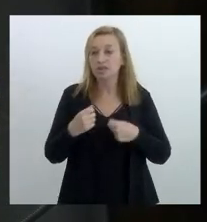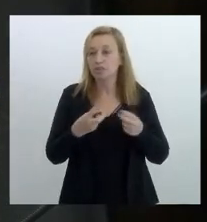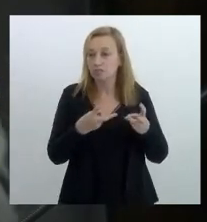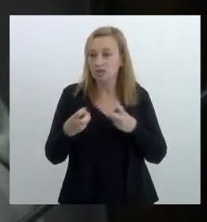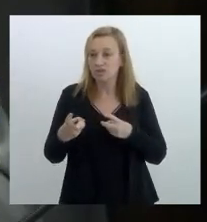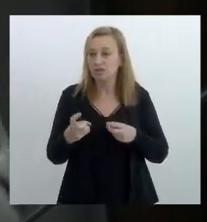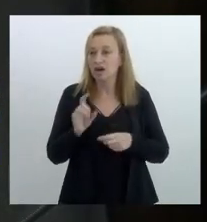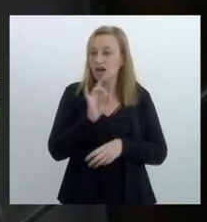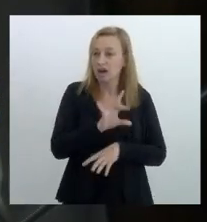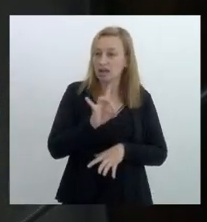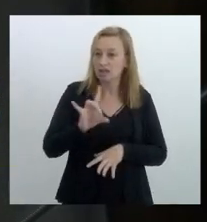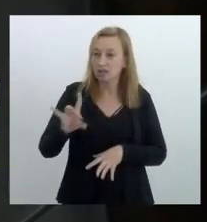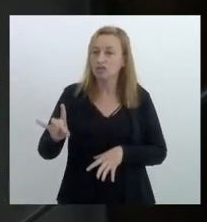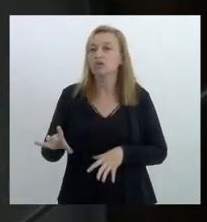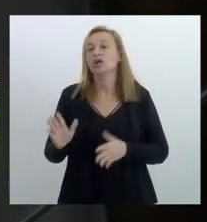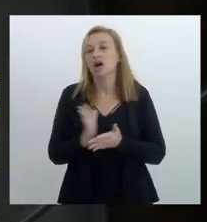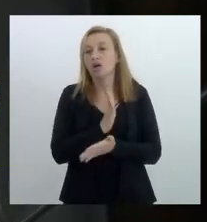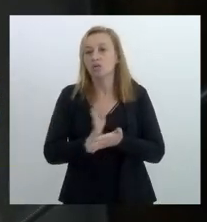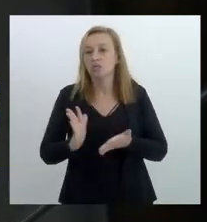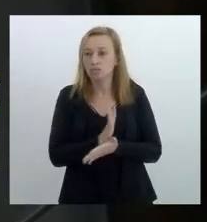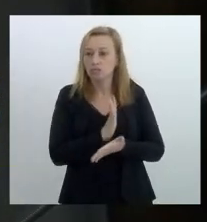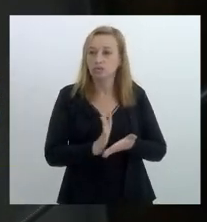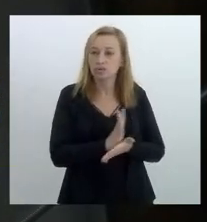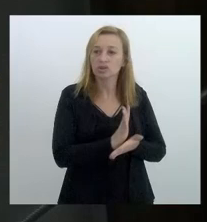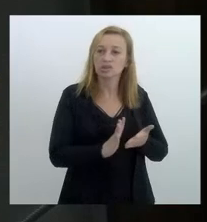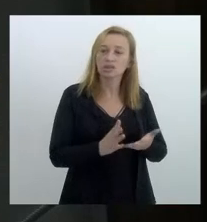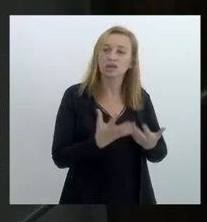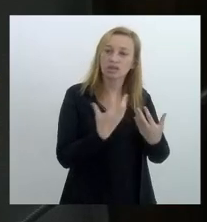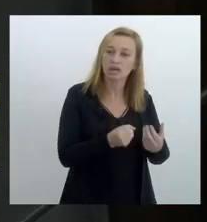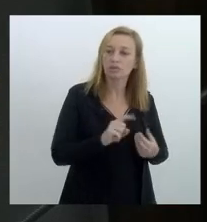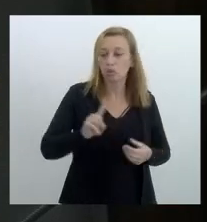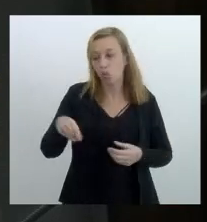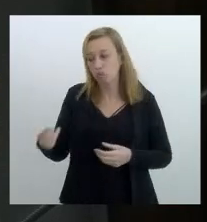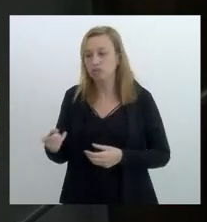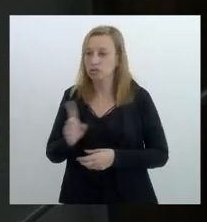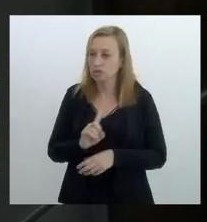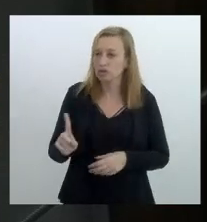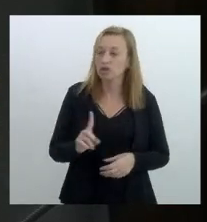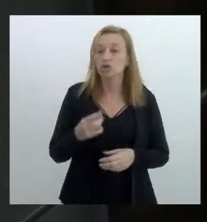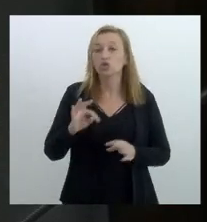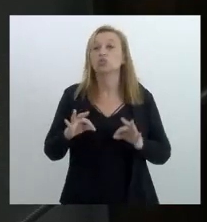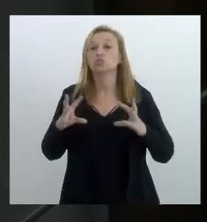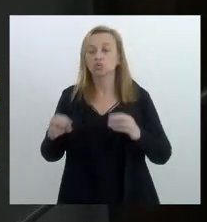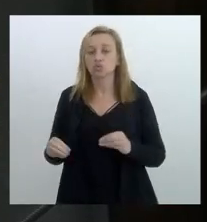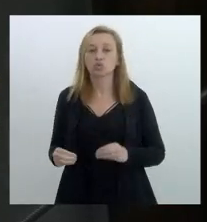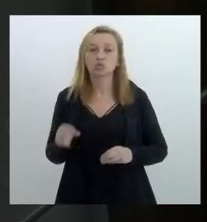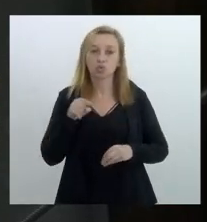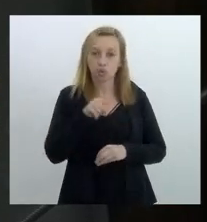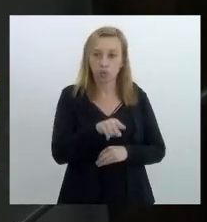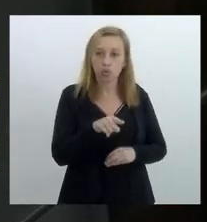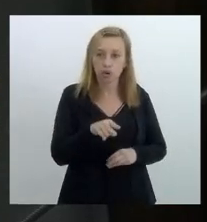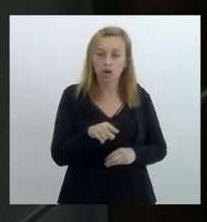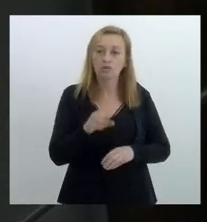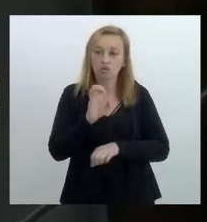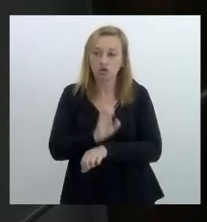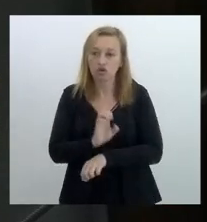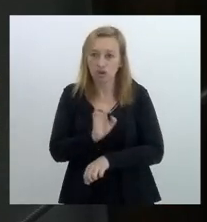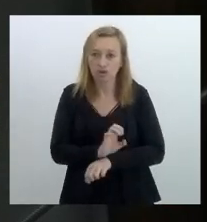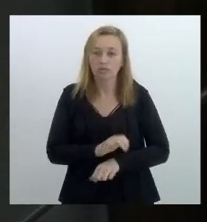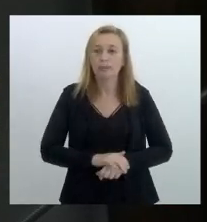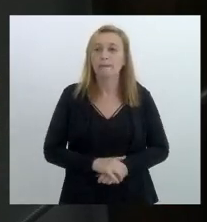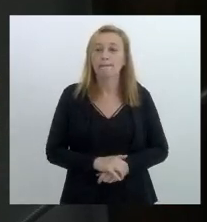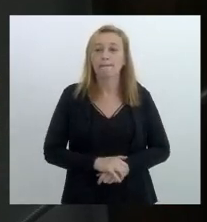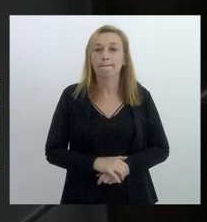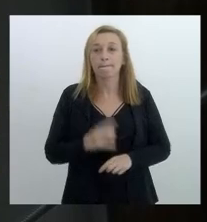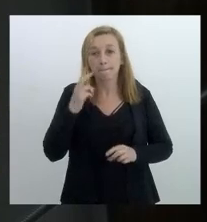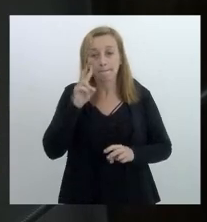a um, porque algumas se beneficiam e outras não fazem adesão. Então nós estamos com tudo isso lá listado, e do